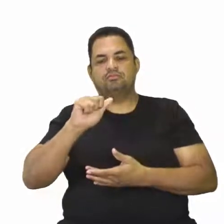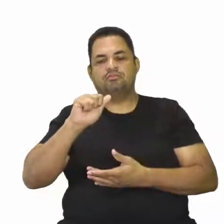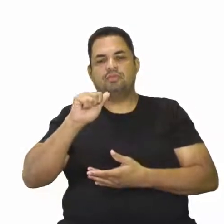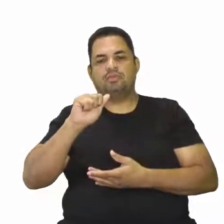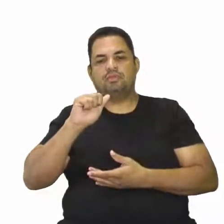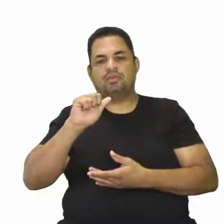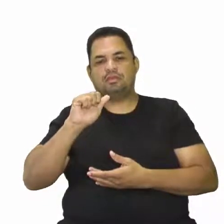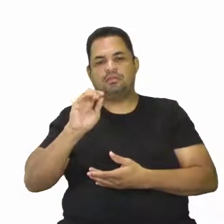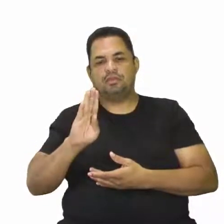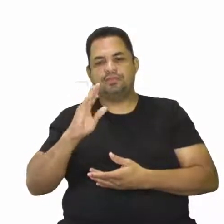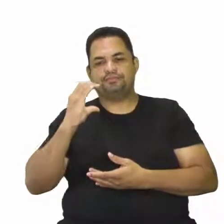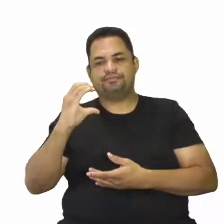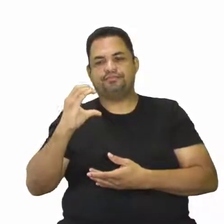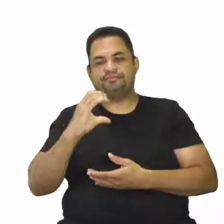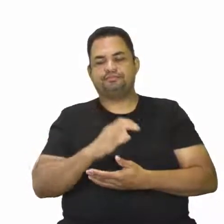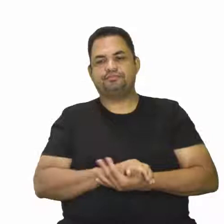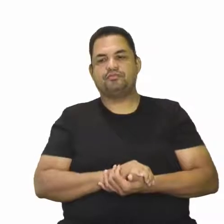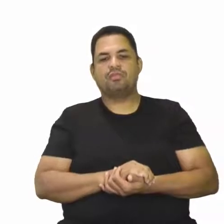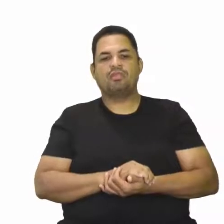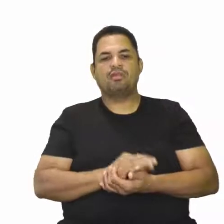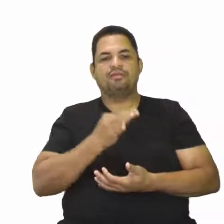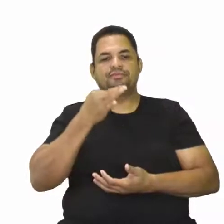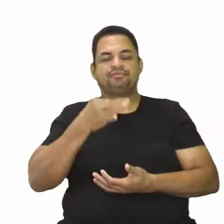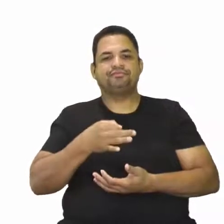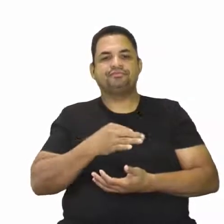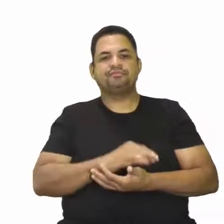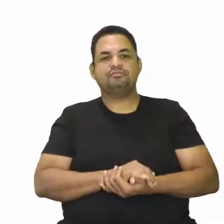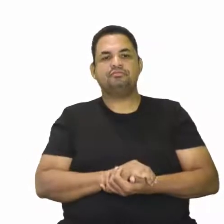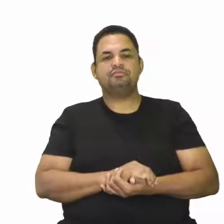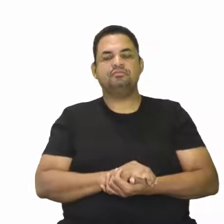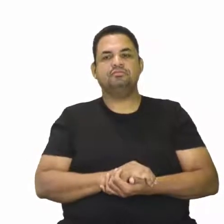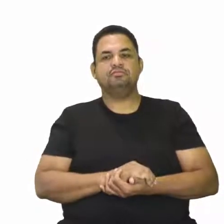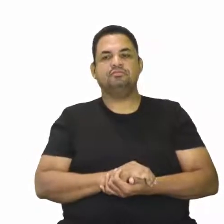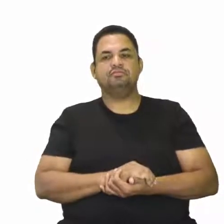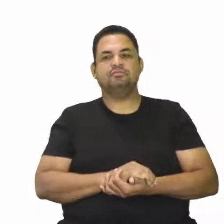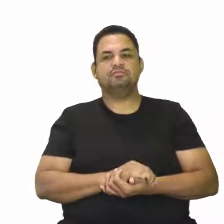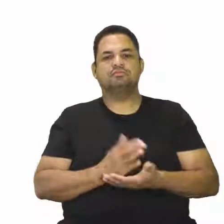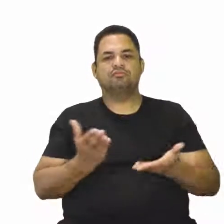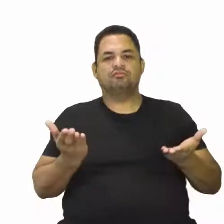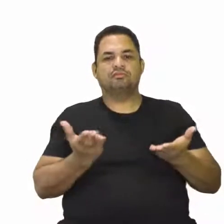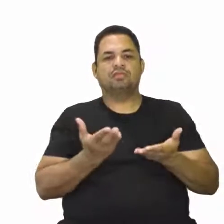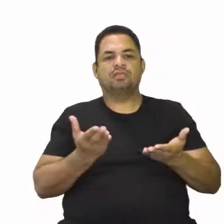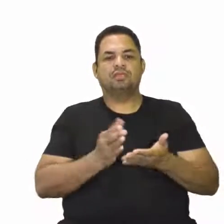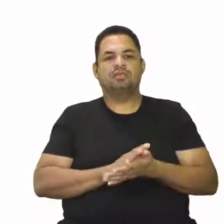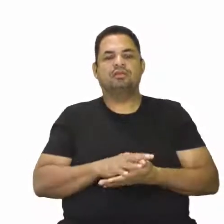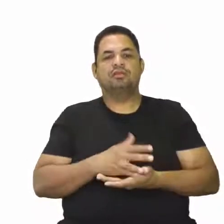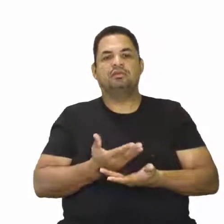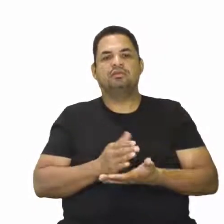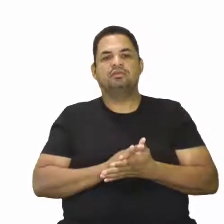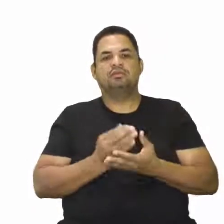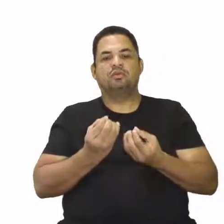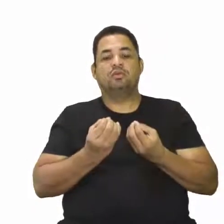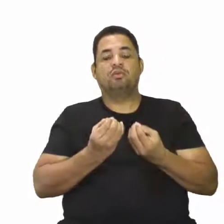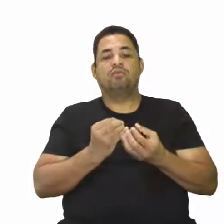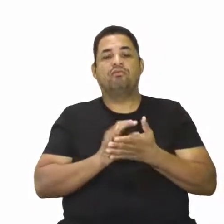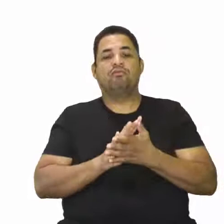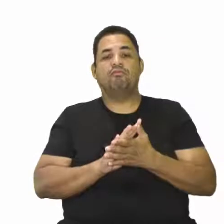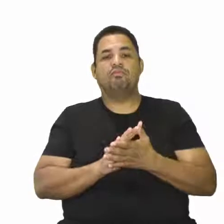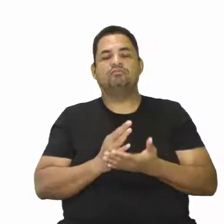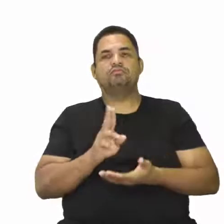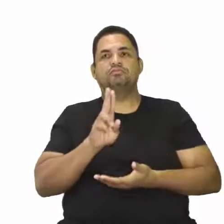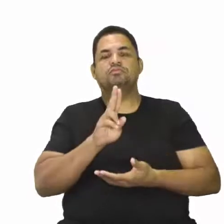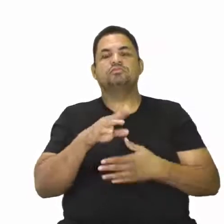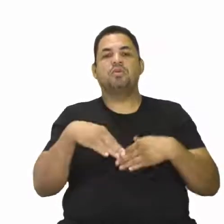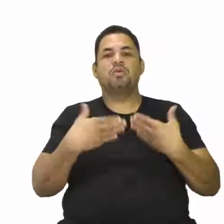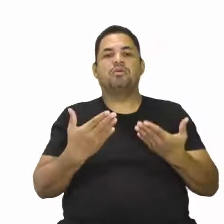o alfabeto. Certo, meu povo? E agora nós vamos falar de um modo. Que modo